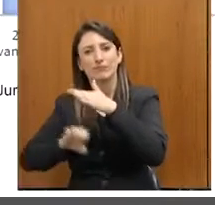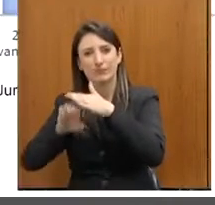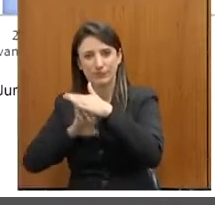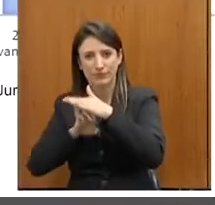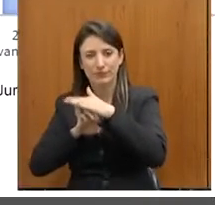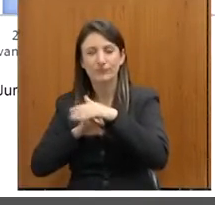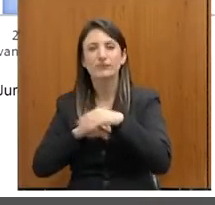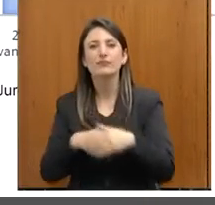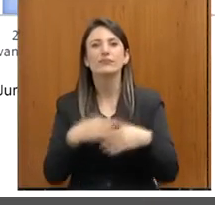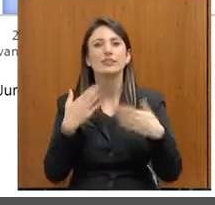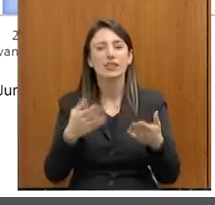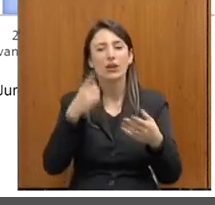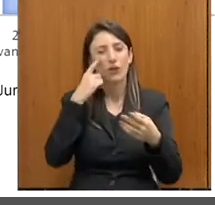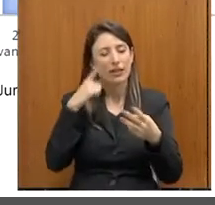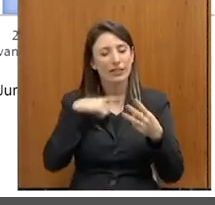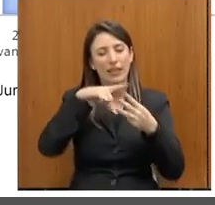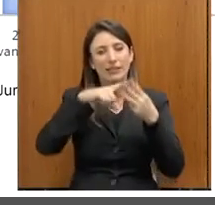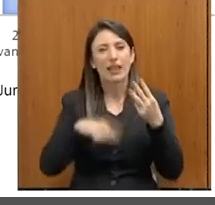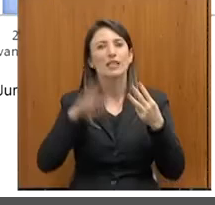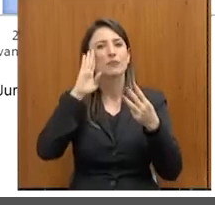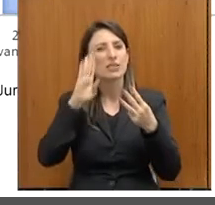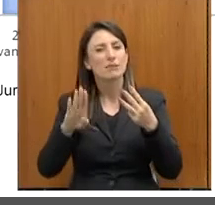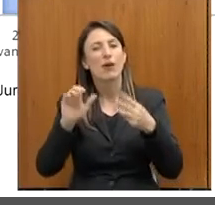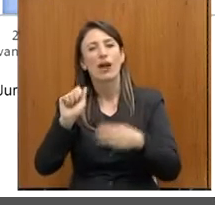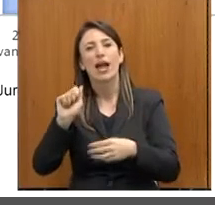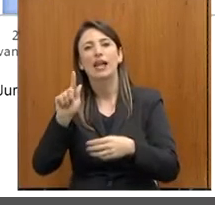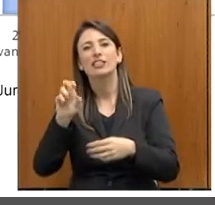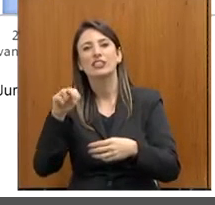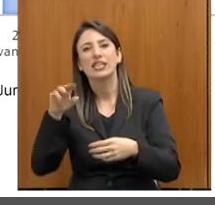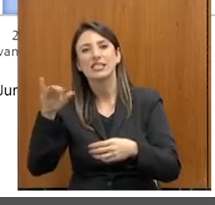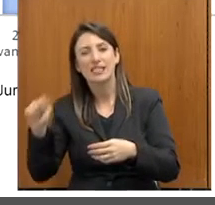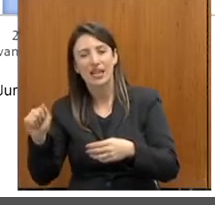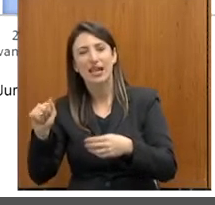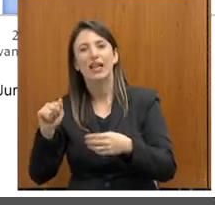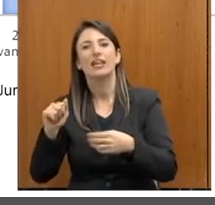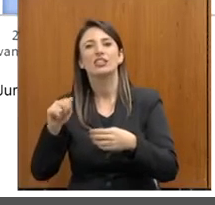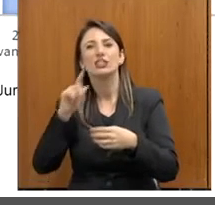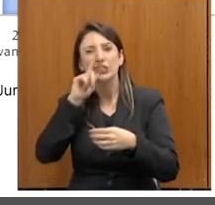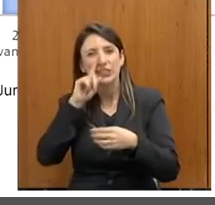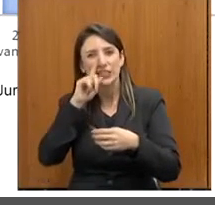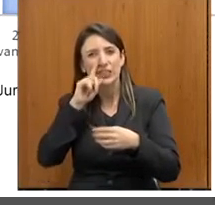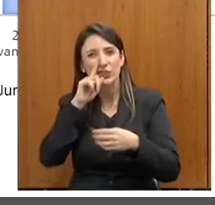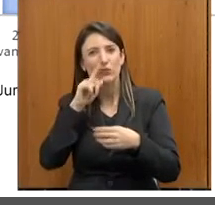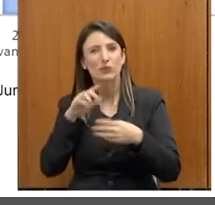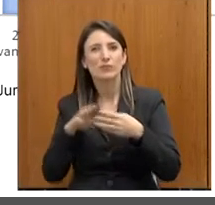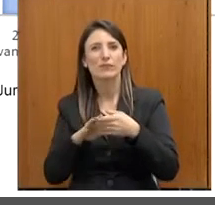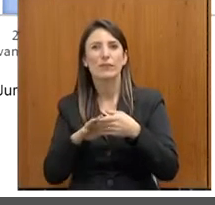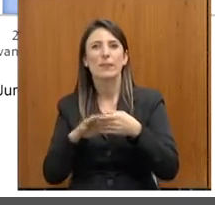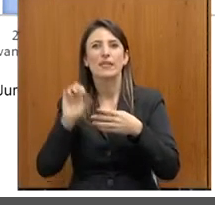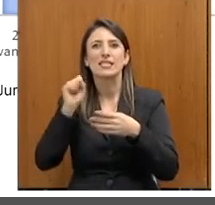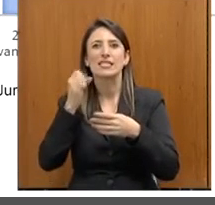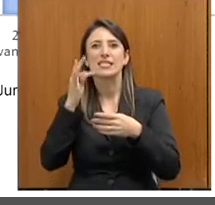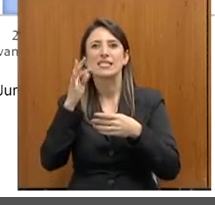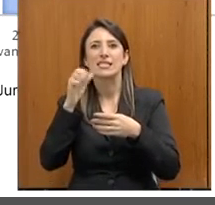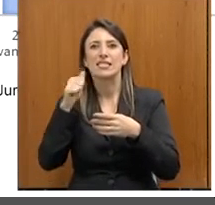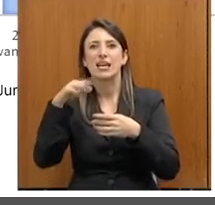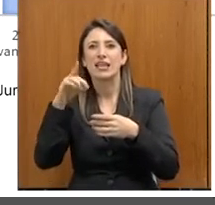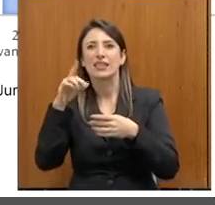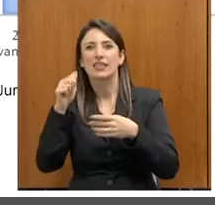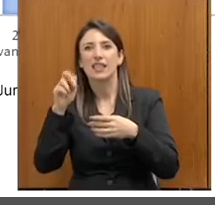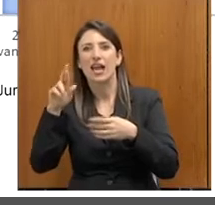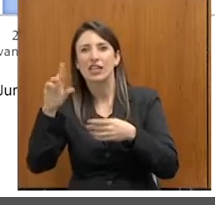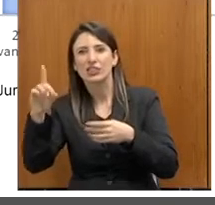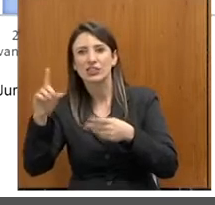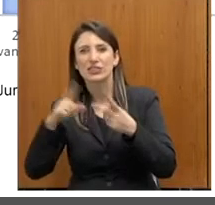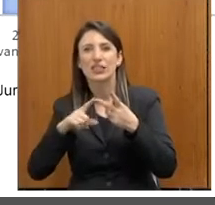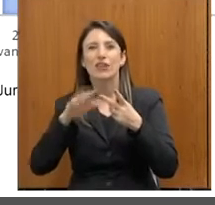estão as três principais agências de risco Standard impulso Fitch e moody's e é fácil ver né pelo